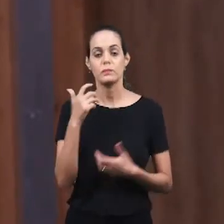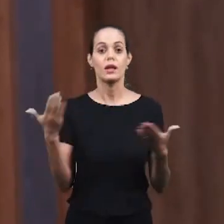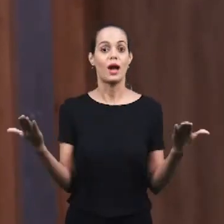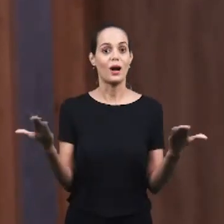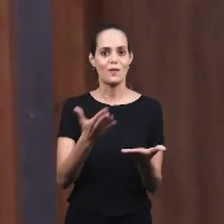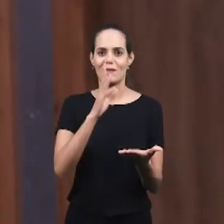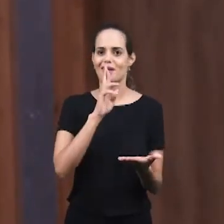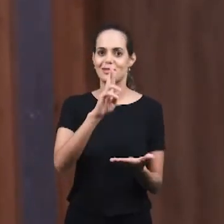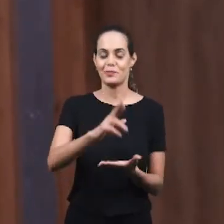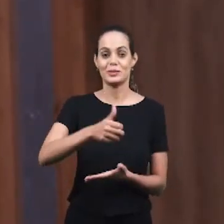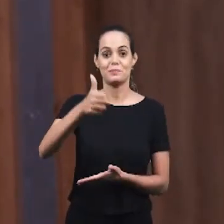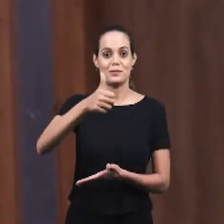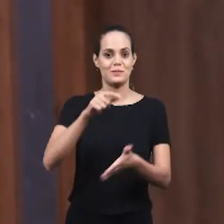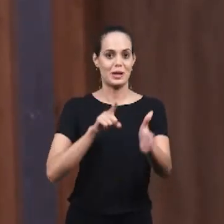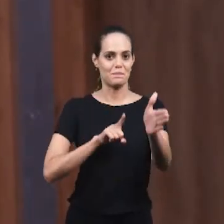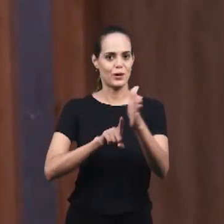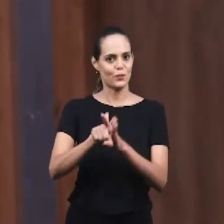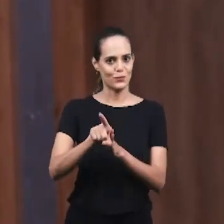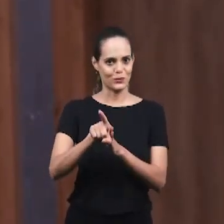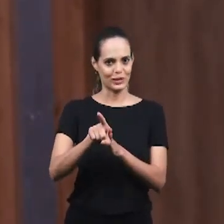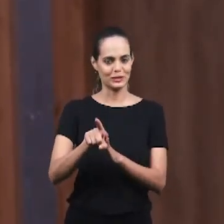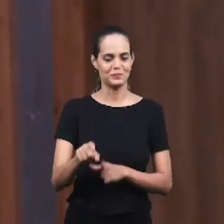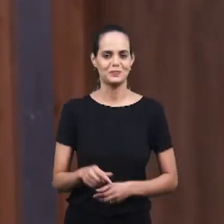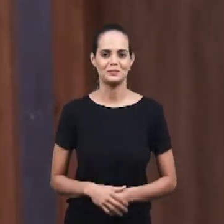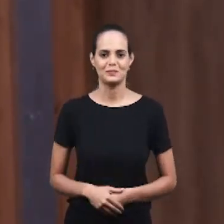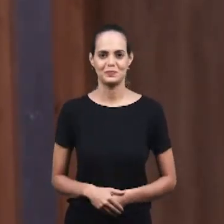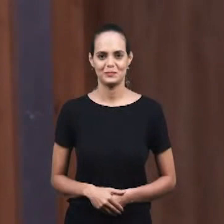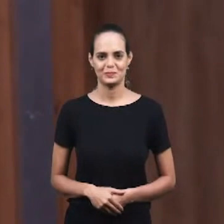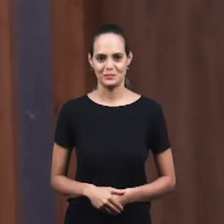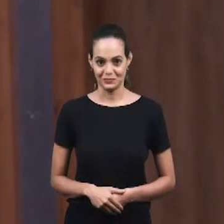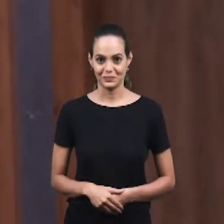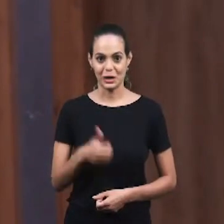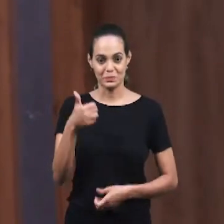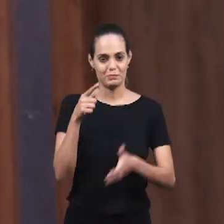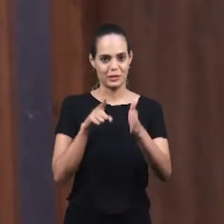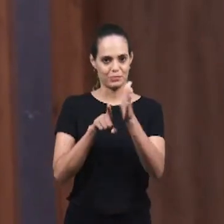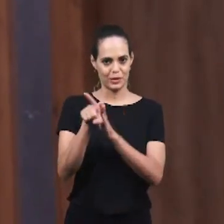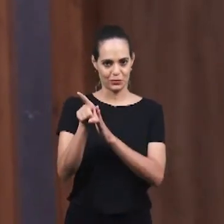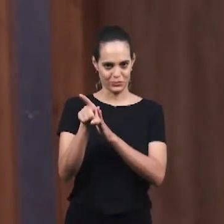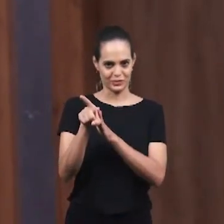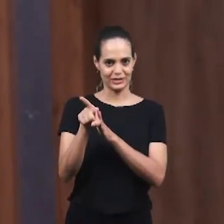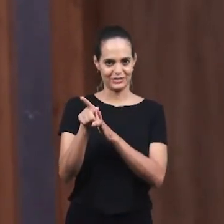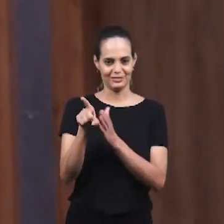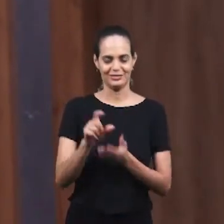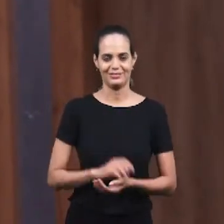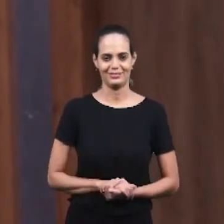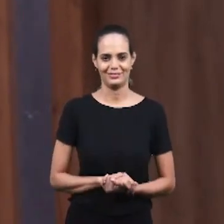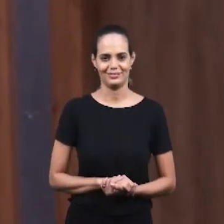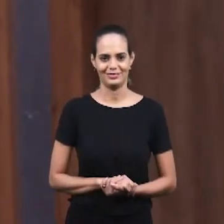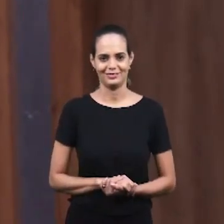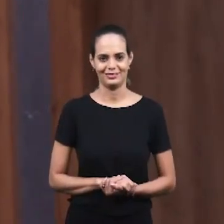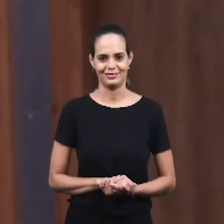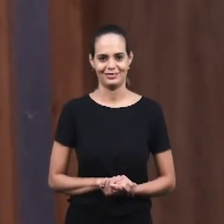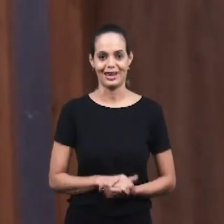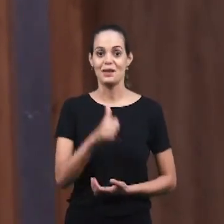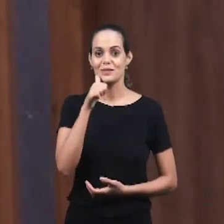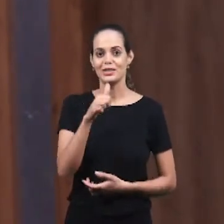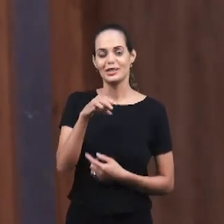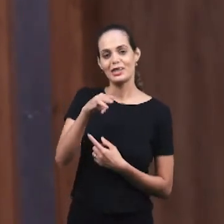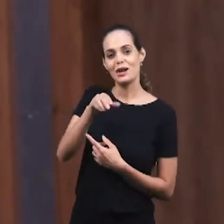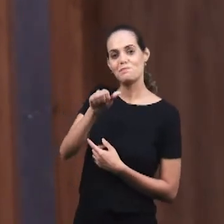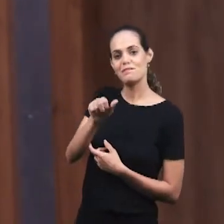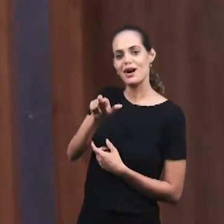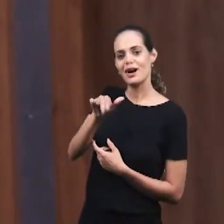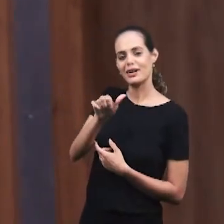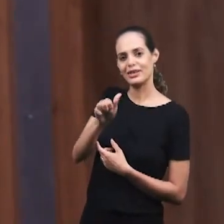Escola Bíblica Dominical. E quem vai dar a resposta à primeira pergunta, ou seja, aqui a primeira pergunta que foi feita, vai